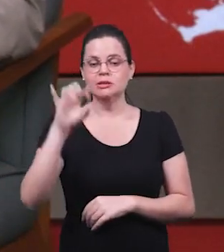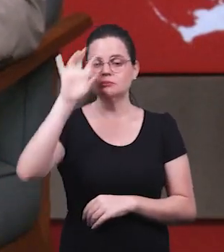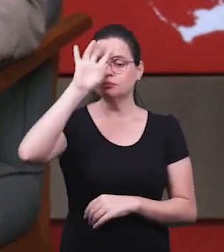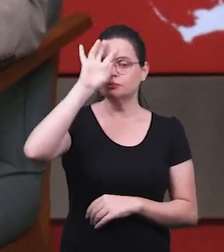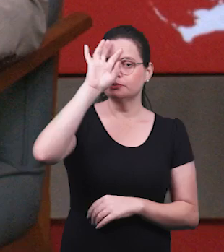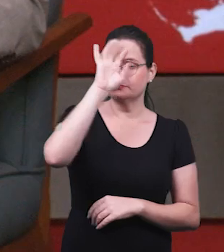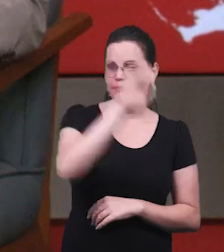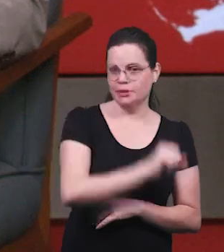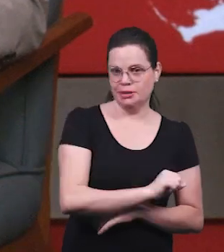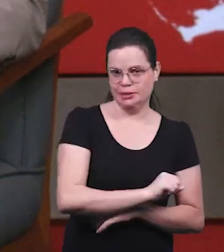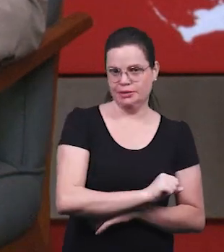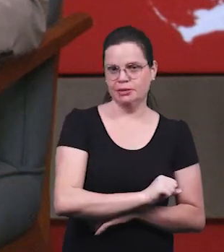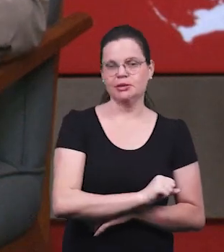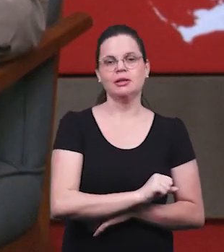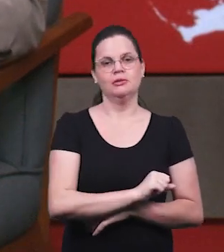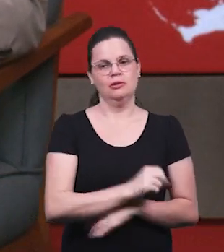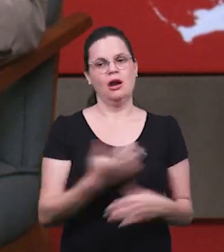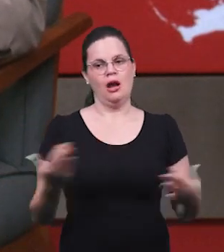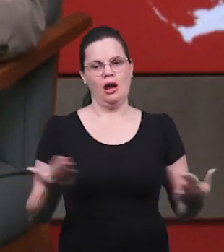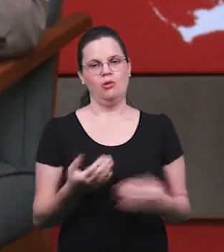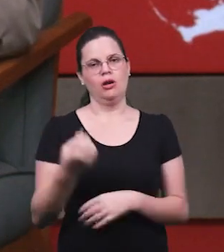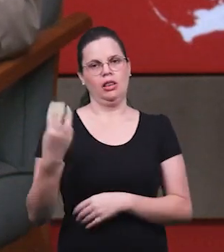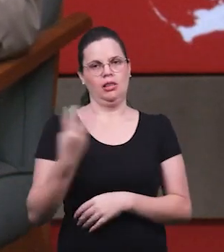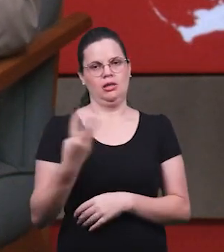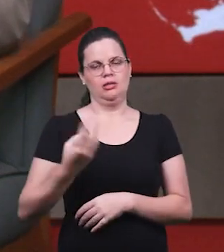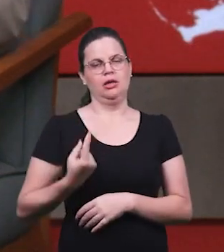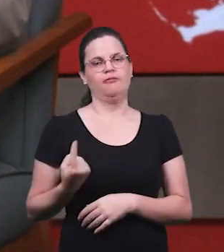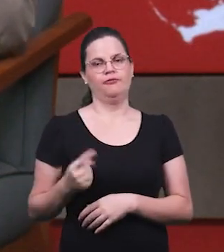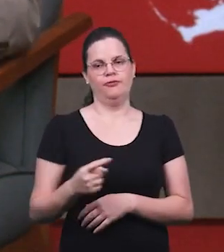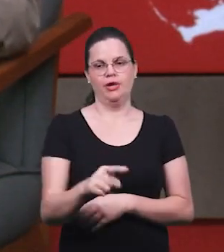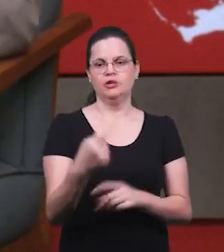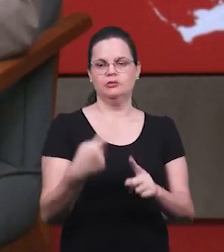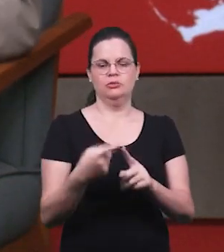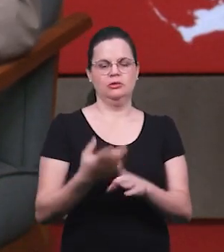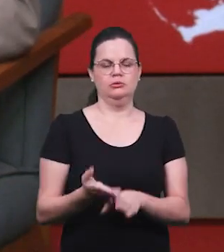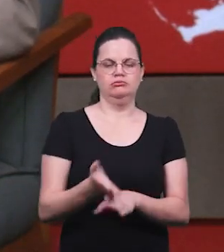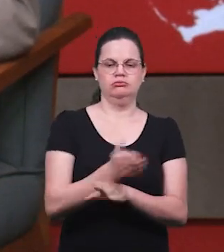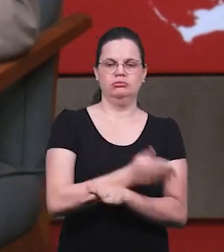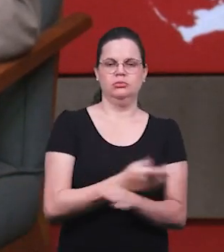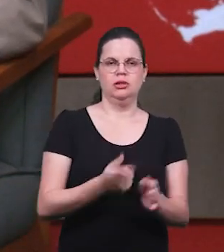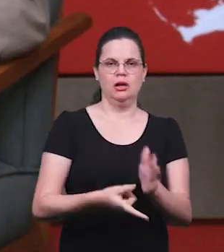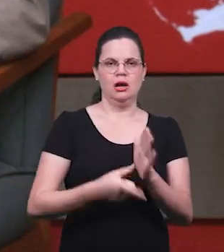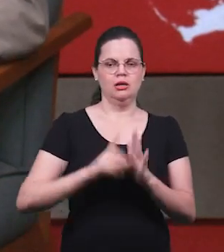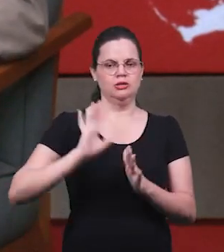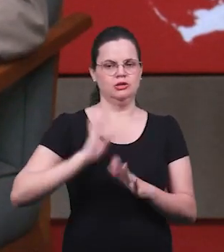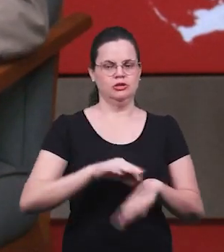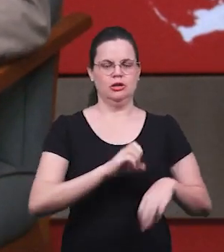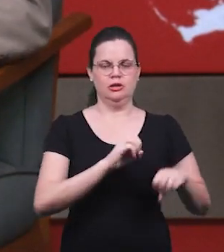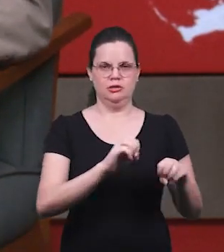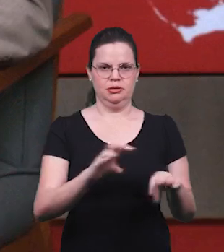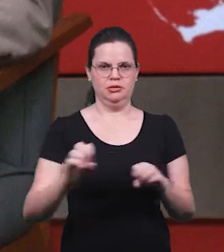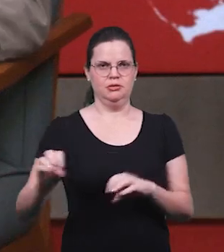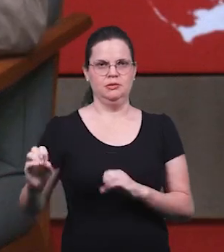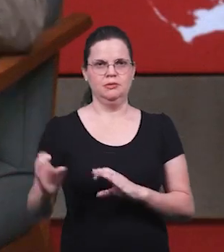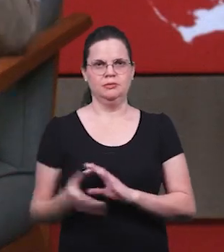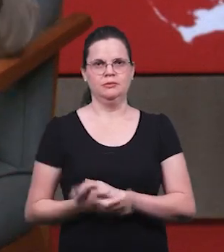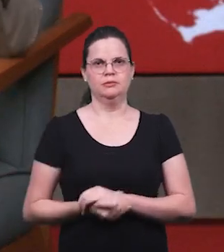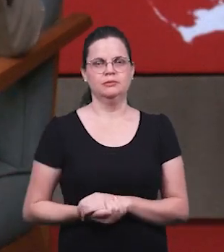ensinado, mostrado no tempo que ele, do seu apostolado.